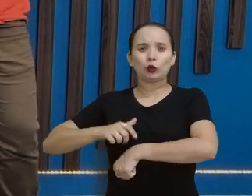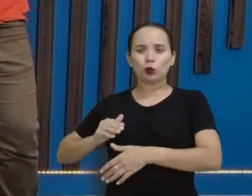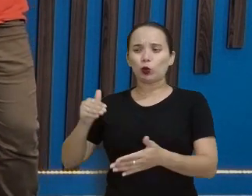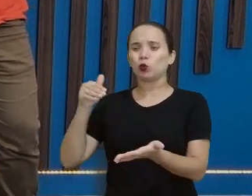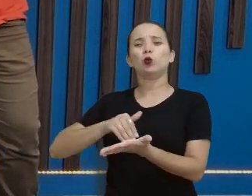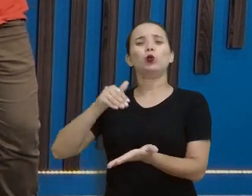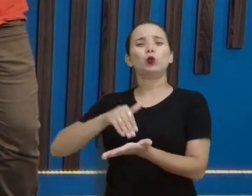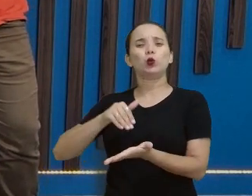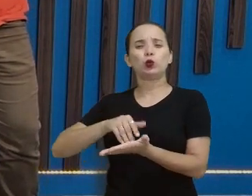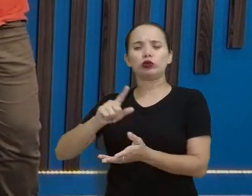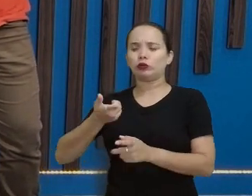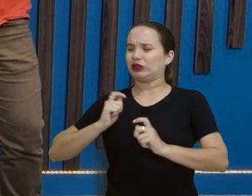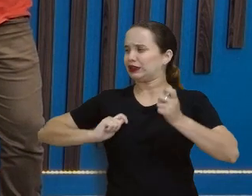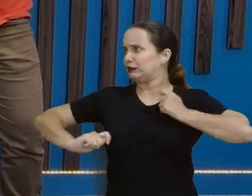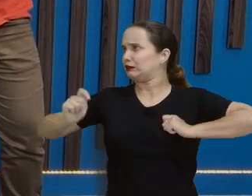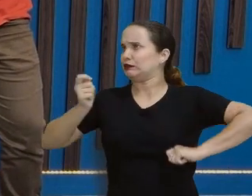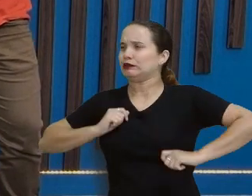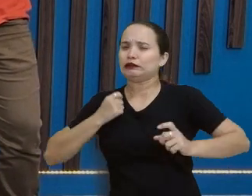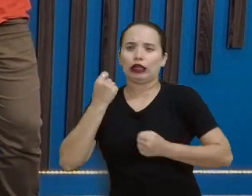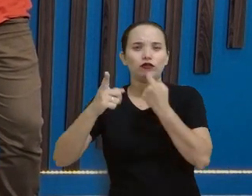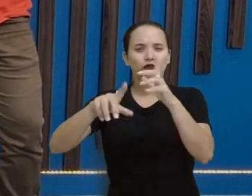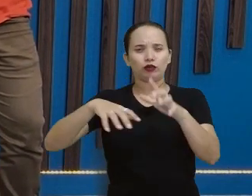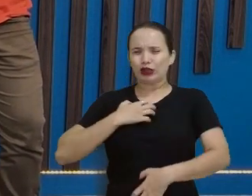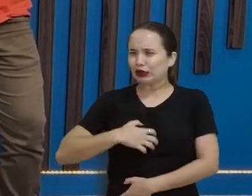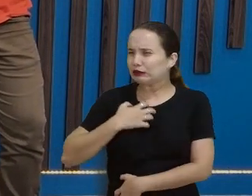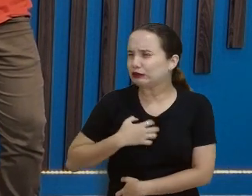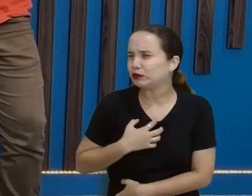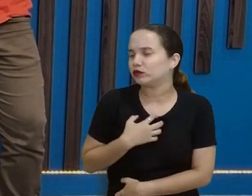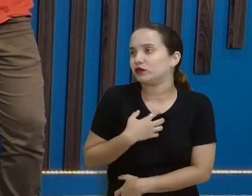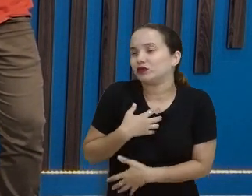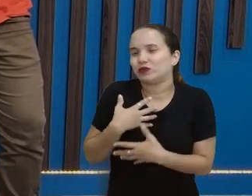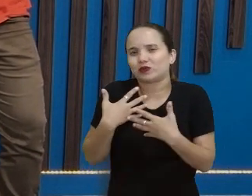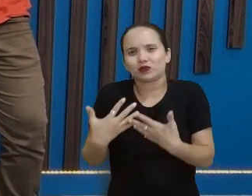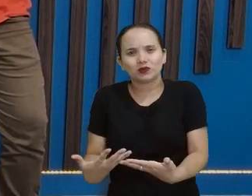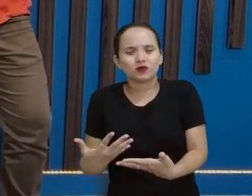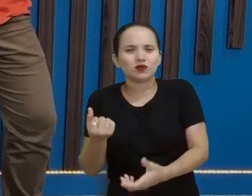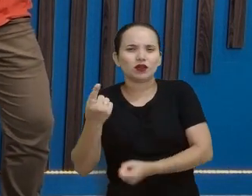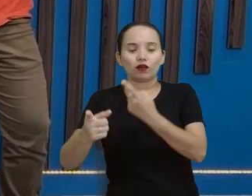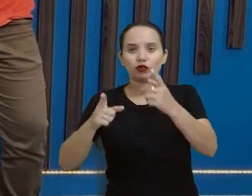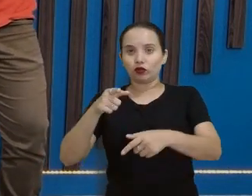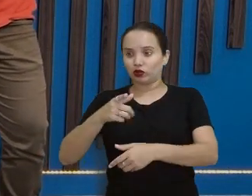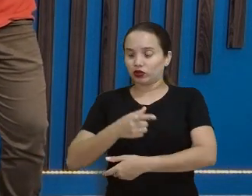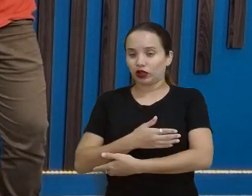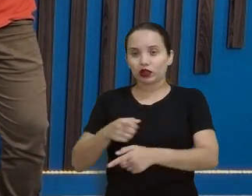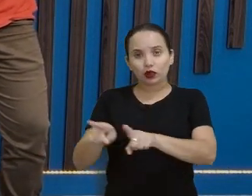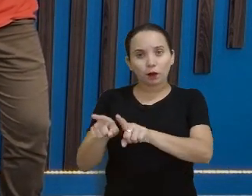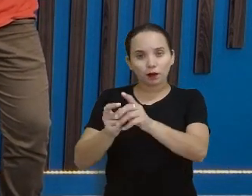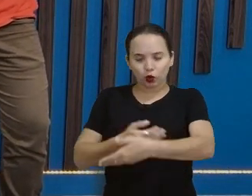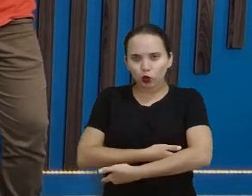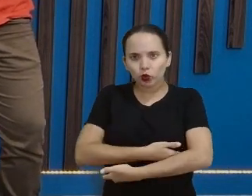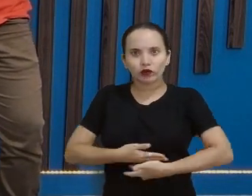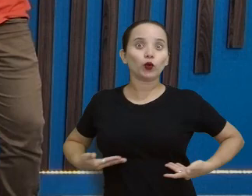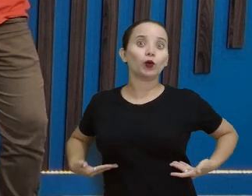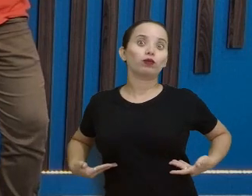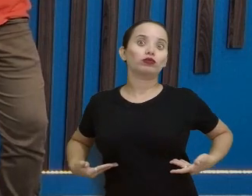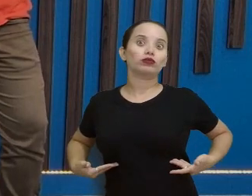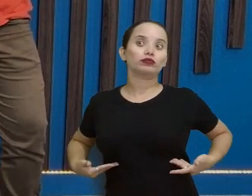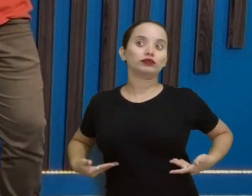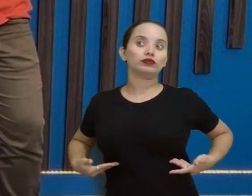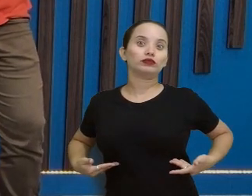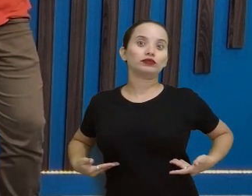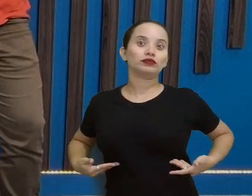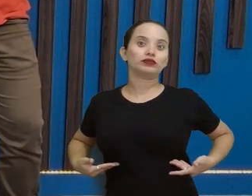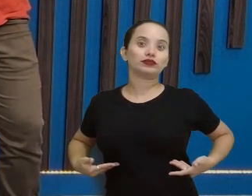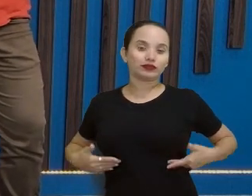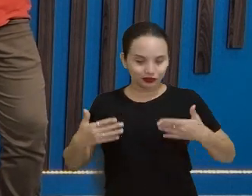gera uma agressividade, enfim. Quando você muda, até quando está com fome, né?